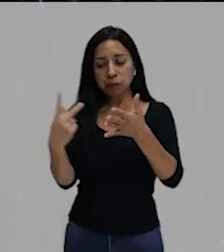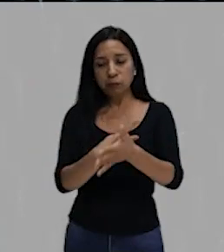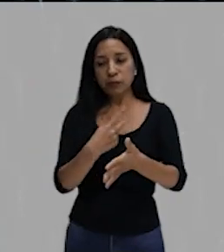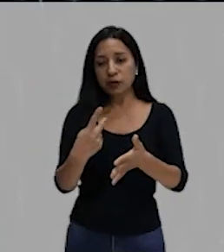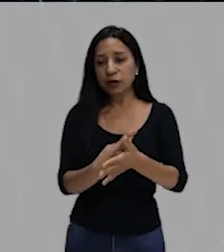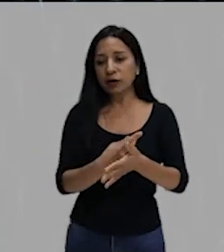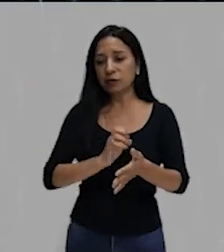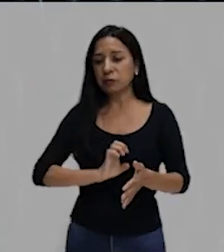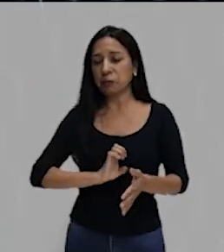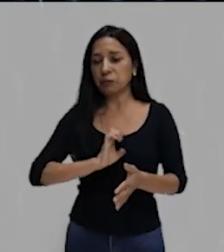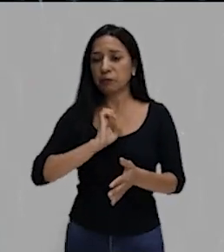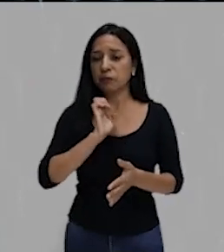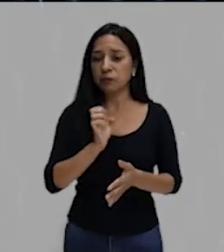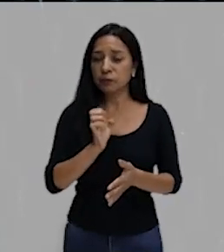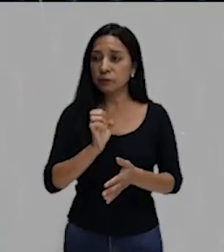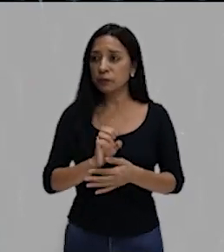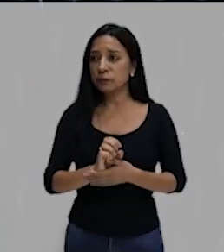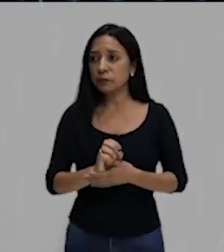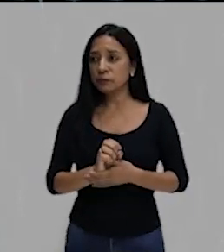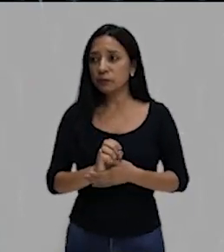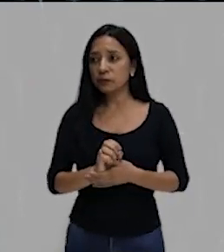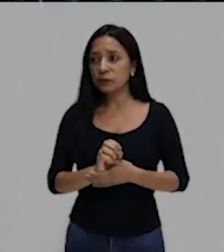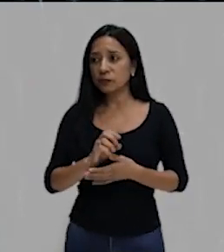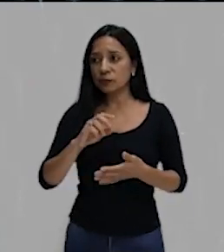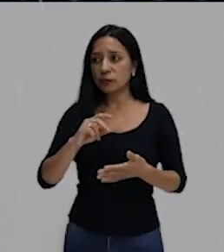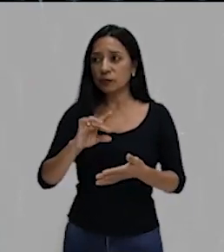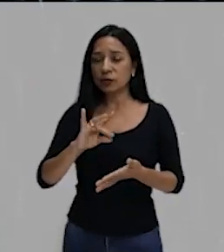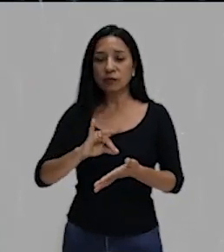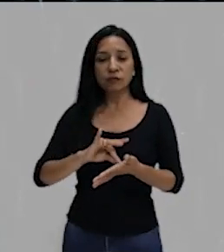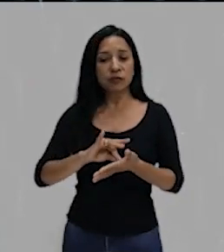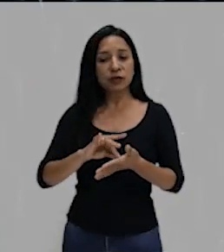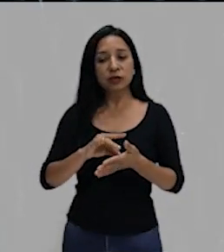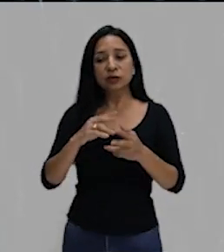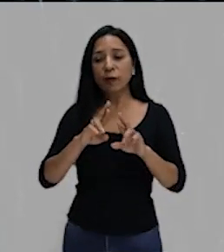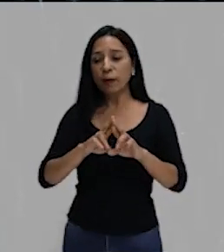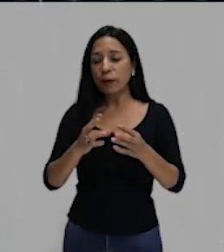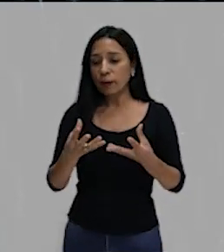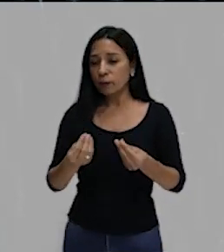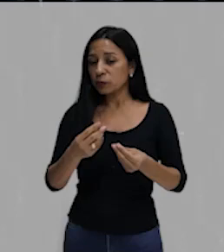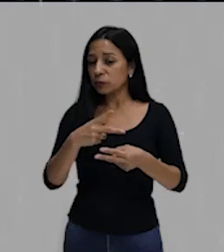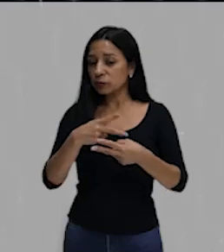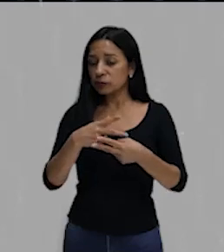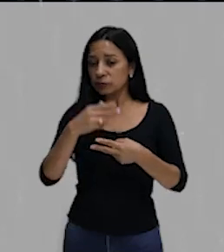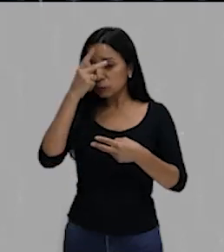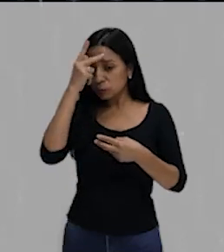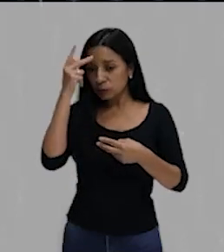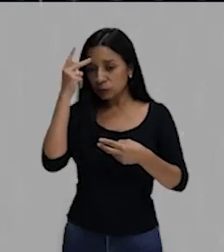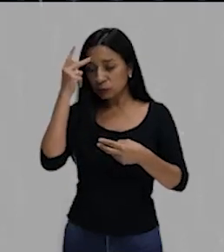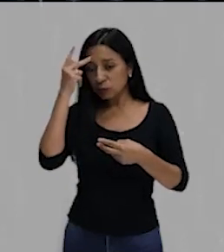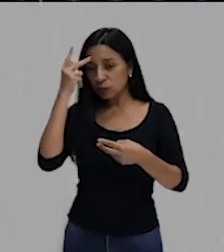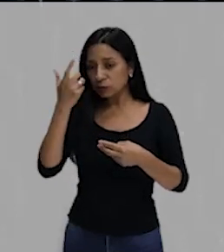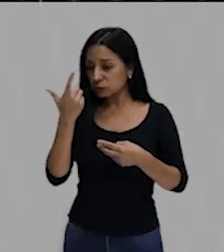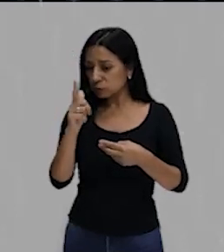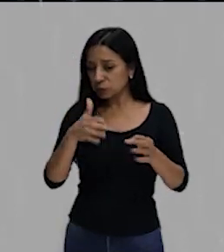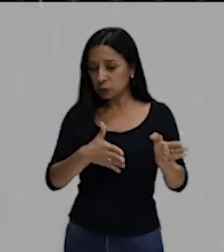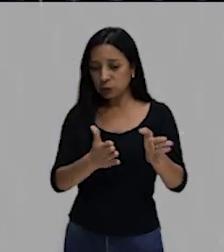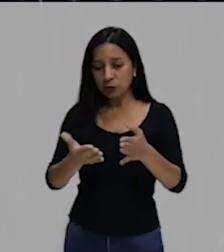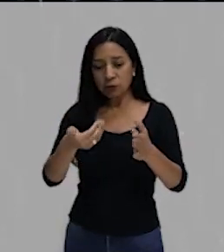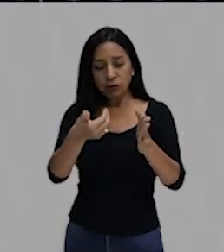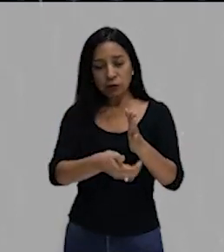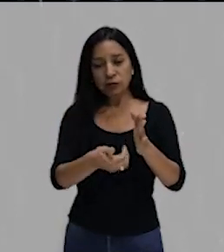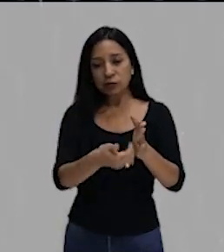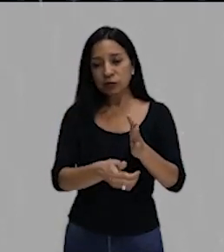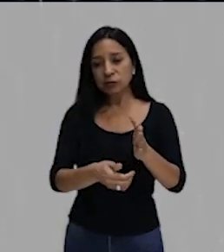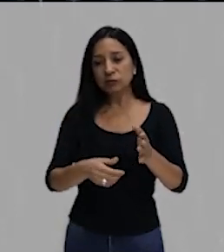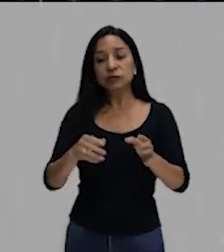um exagero. O fato é que muitas dessas pessoas que dizem que o ser humano não está a caminho da destruição,